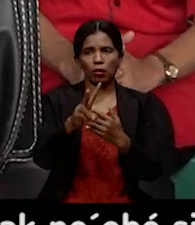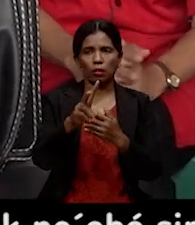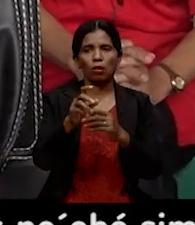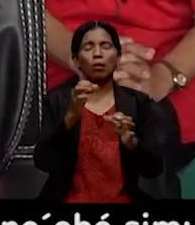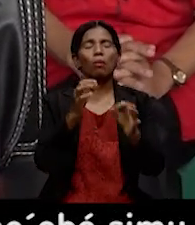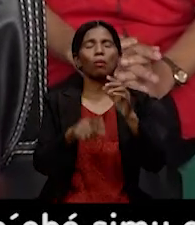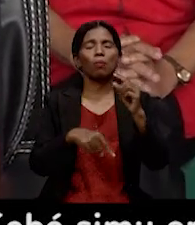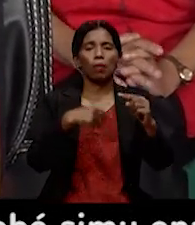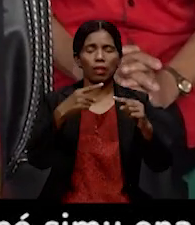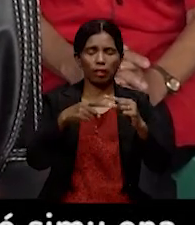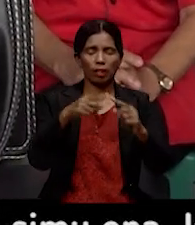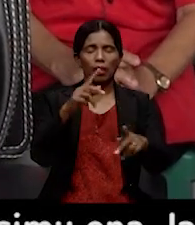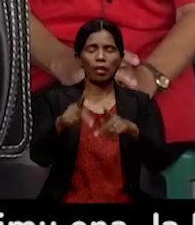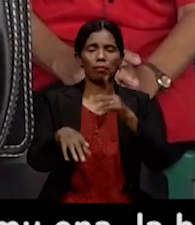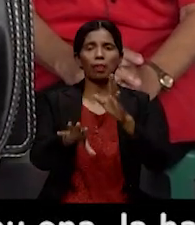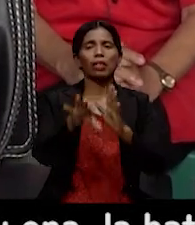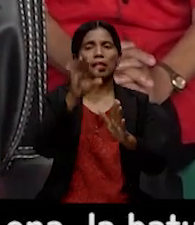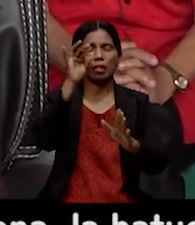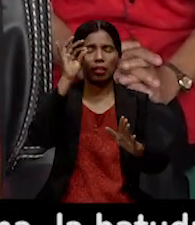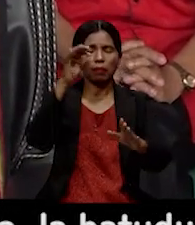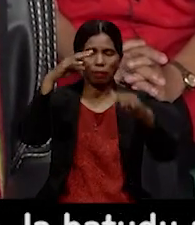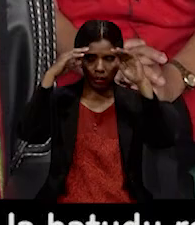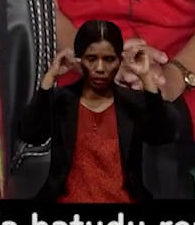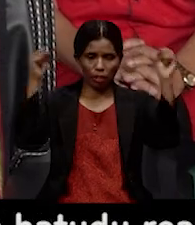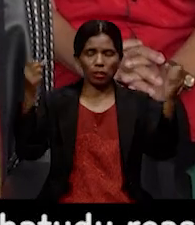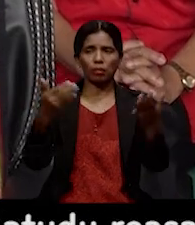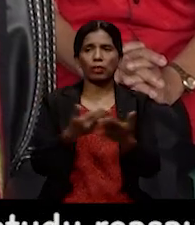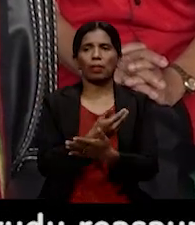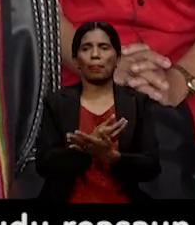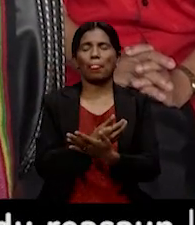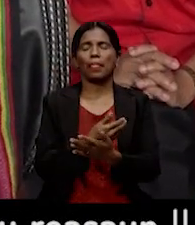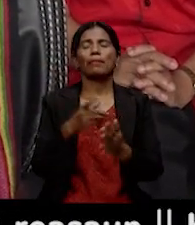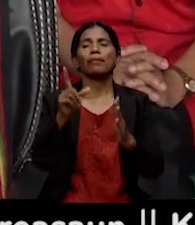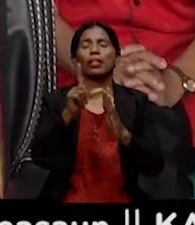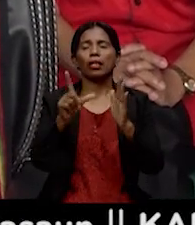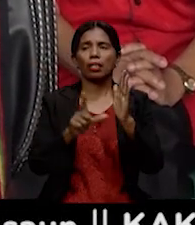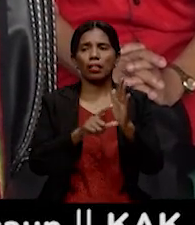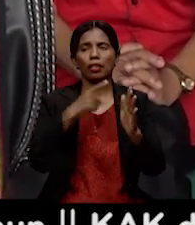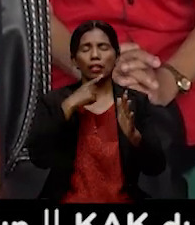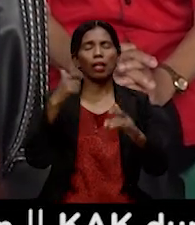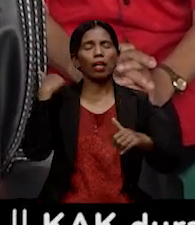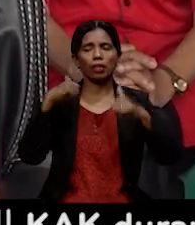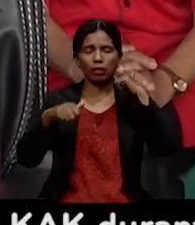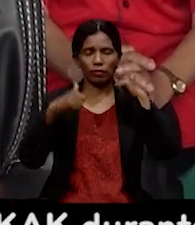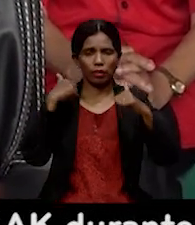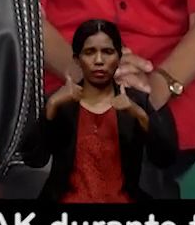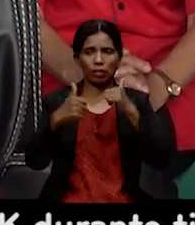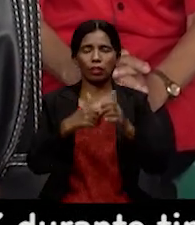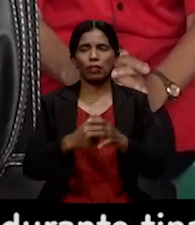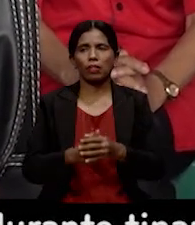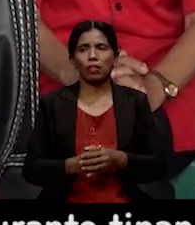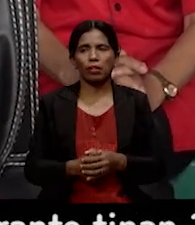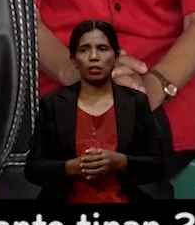Presidente da República foi para bela hala. Lei hati terdete dia kata dispensa atividade ne